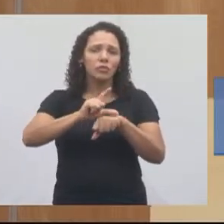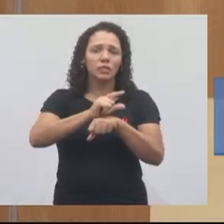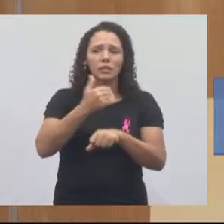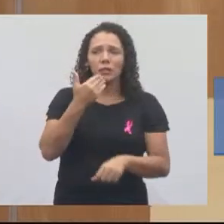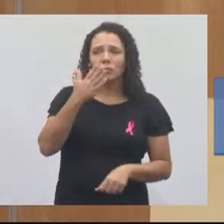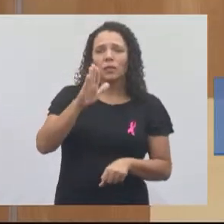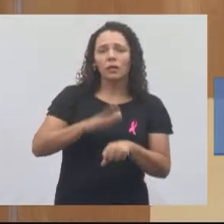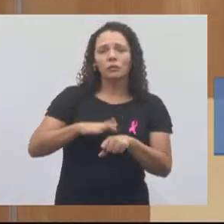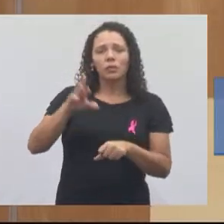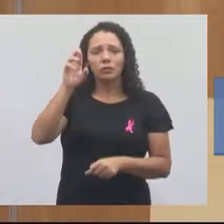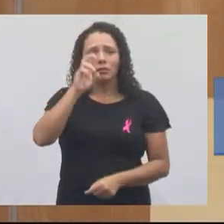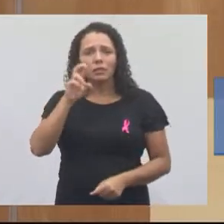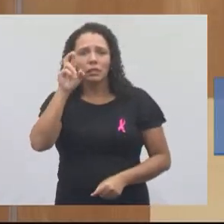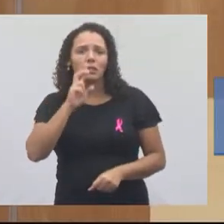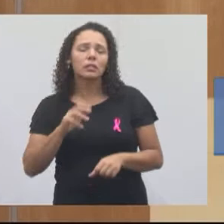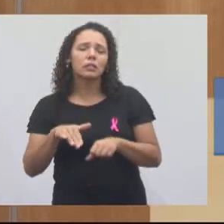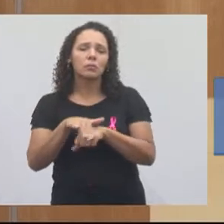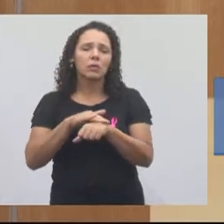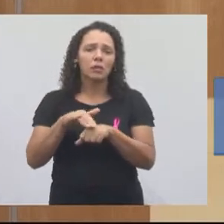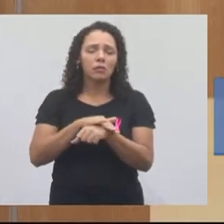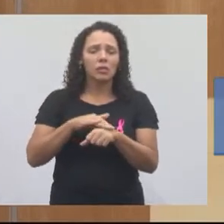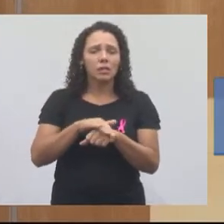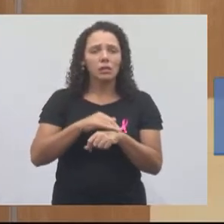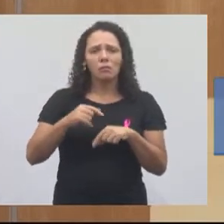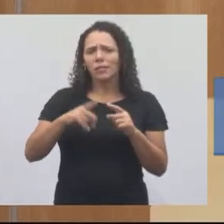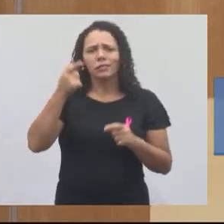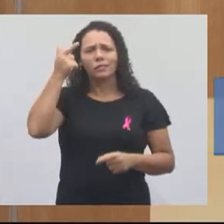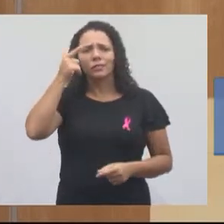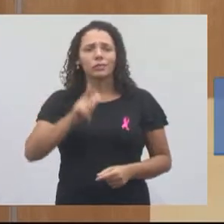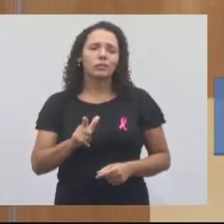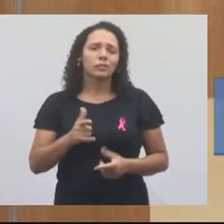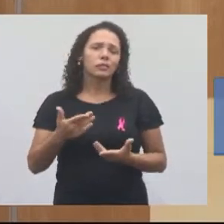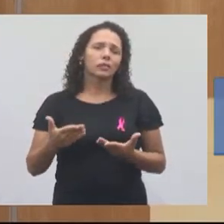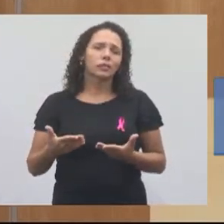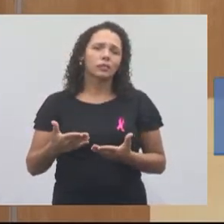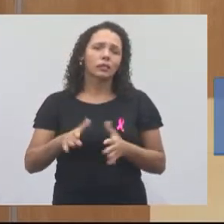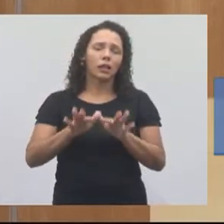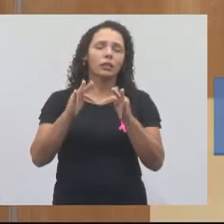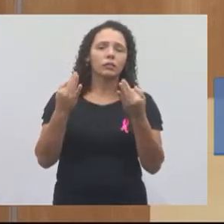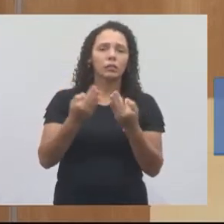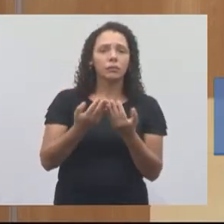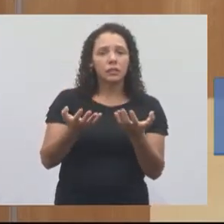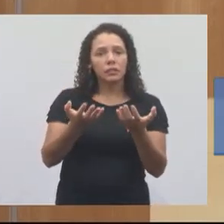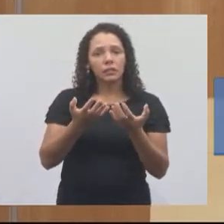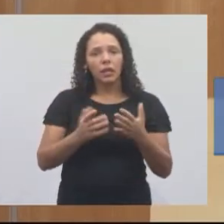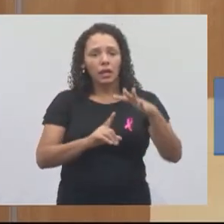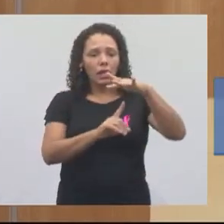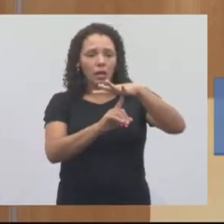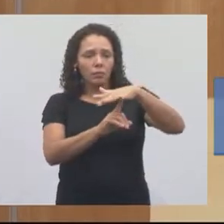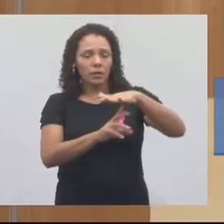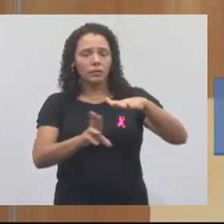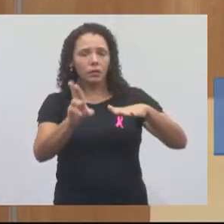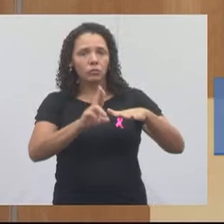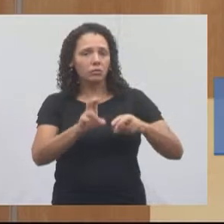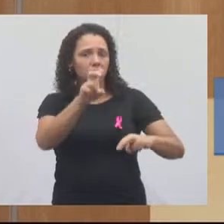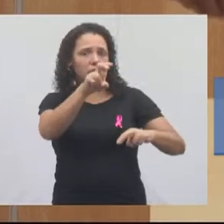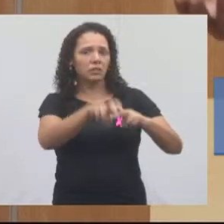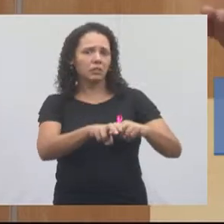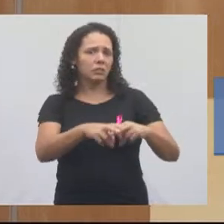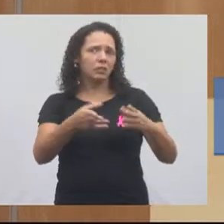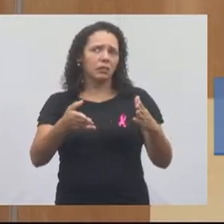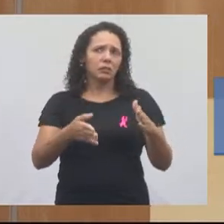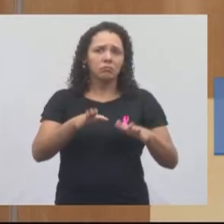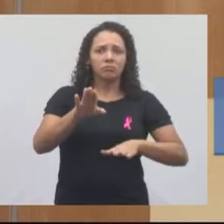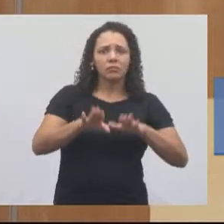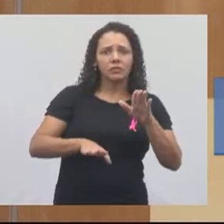para conversar, para resolver essa situação. As famílias querem sentar no banco da praça e muitas das